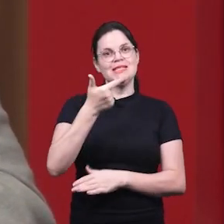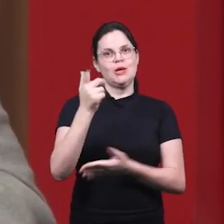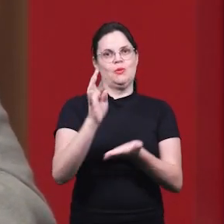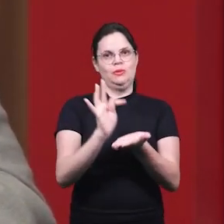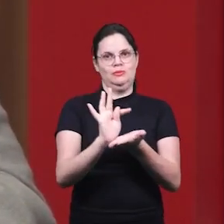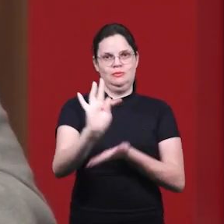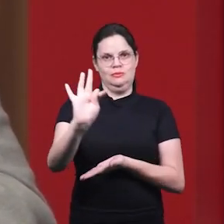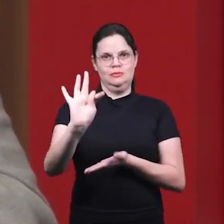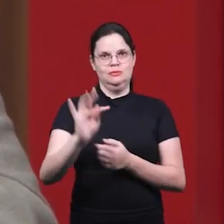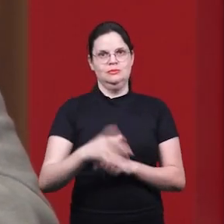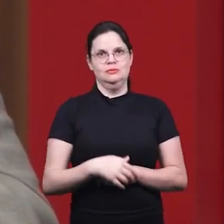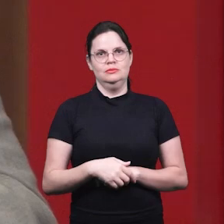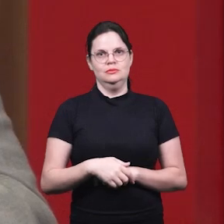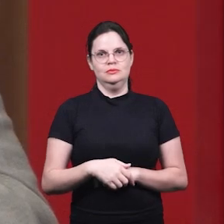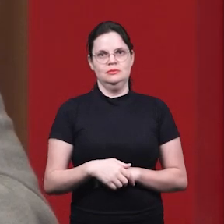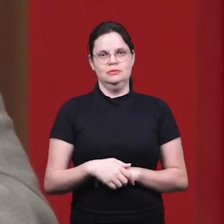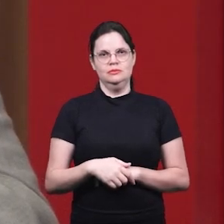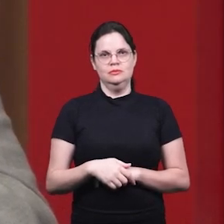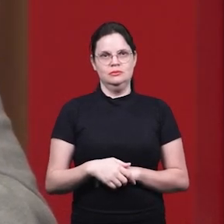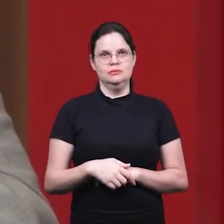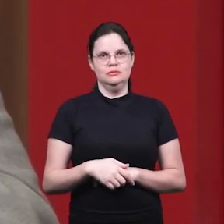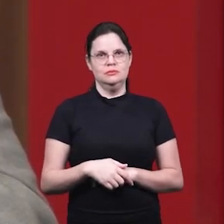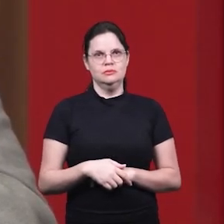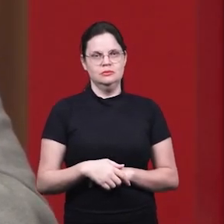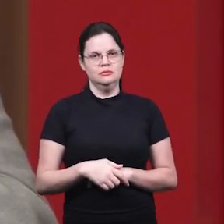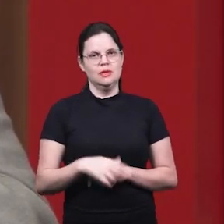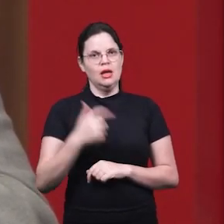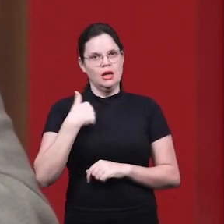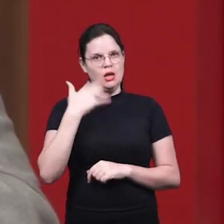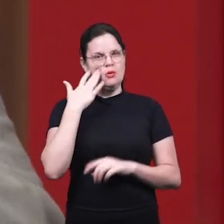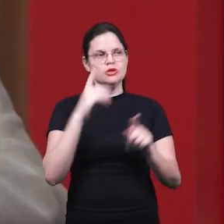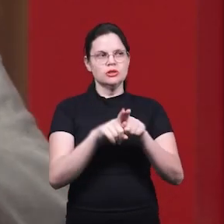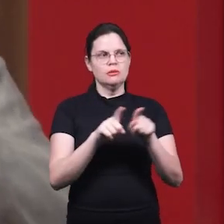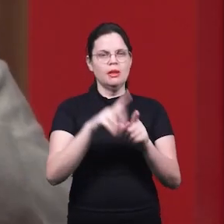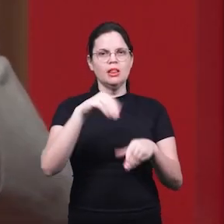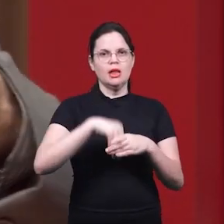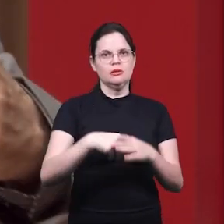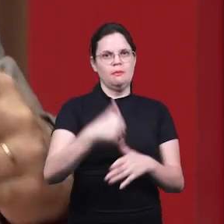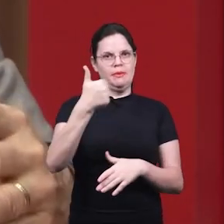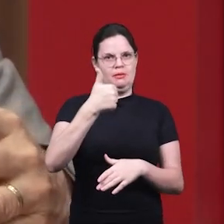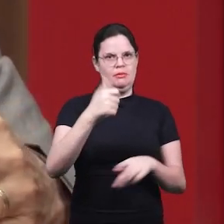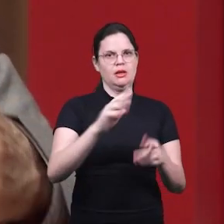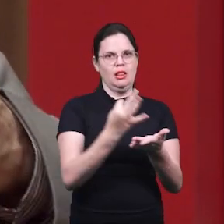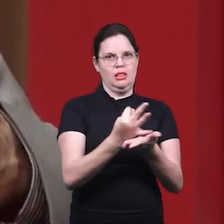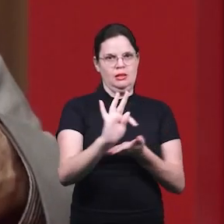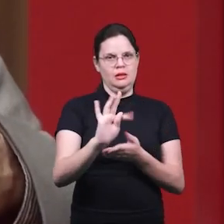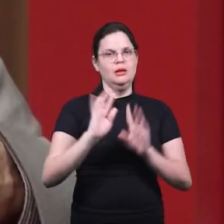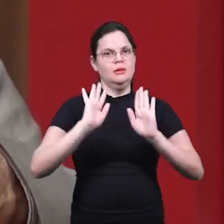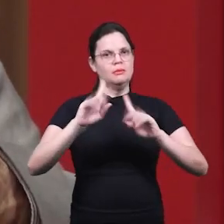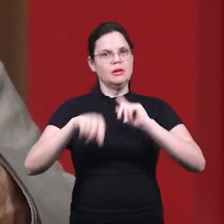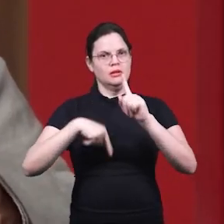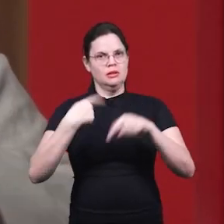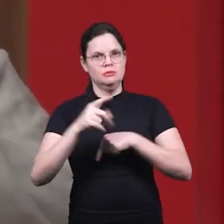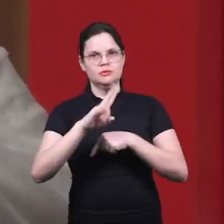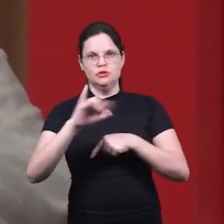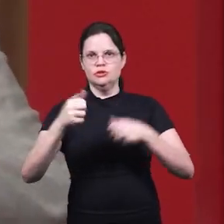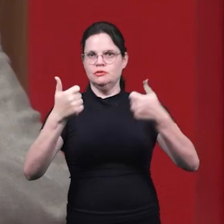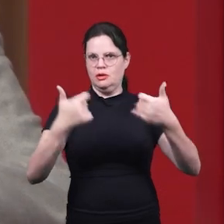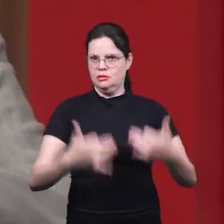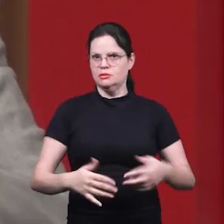Tessalonicenses. Não sei se tem talvez alguma coisa também na primeira, mas vamos deixar o momento próprio para